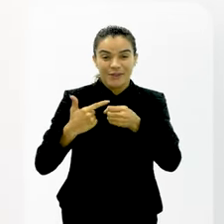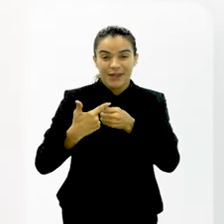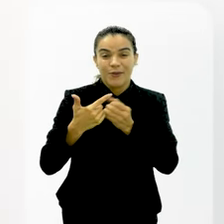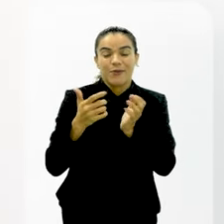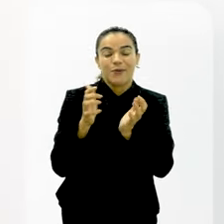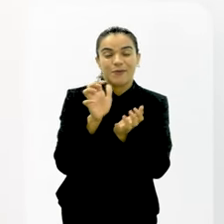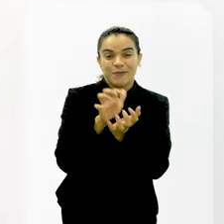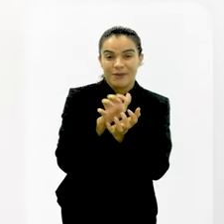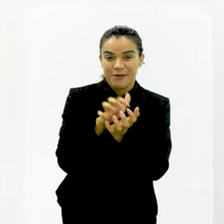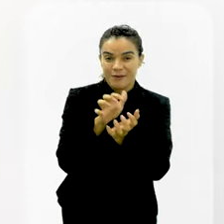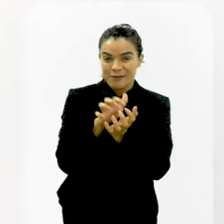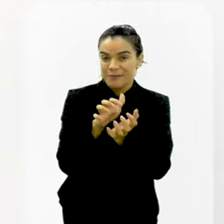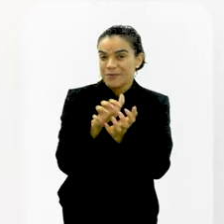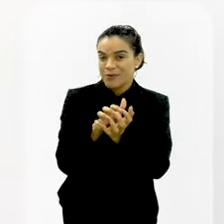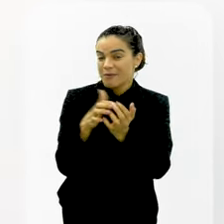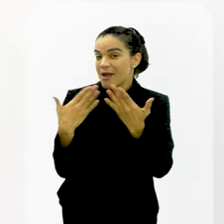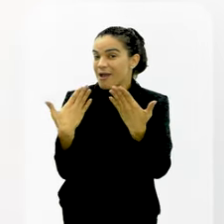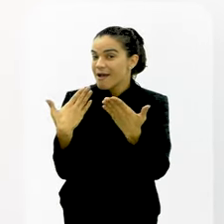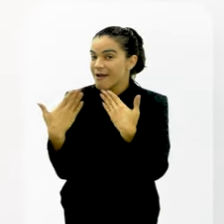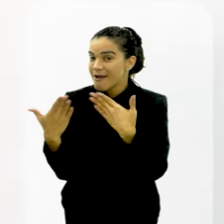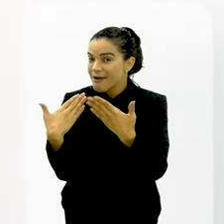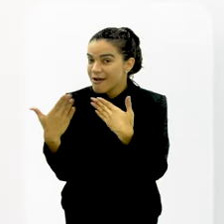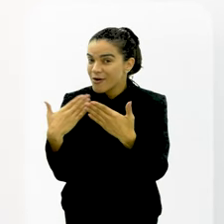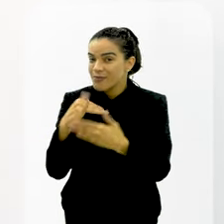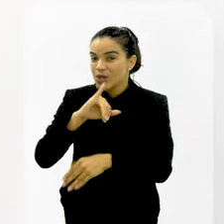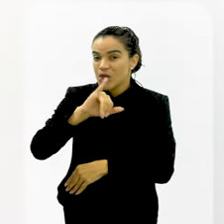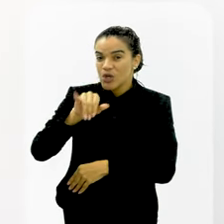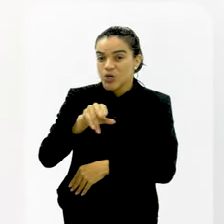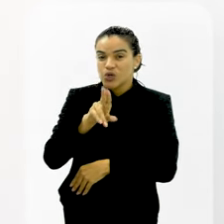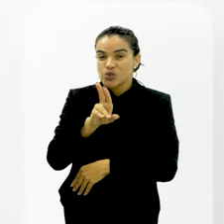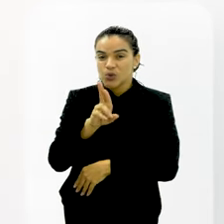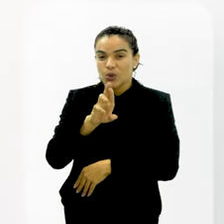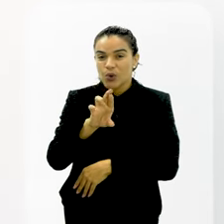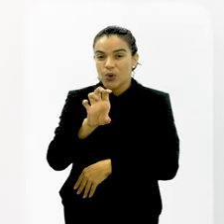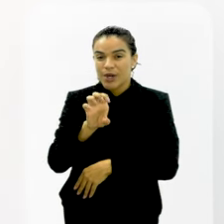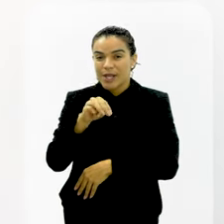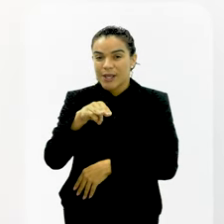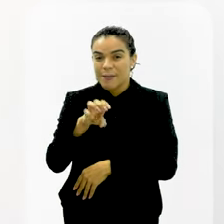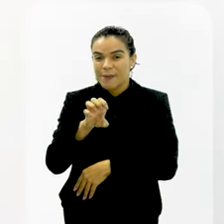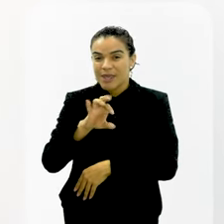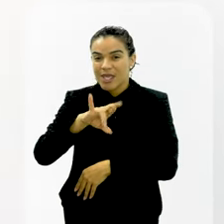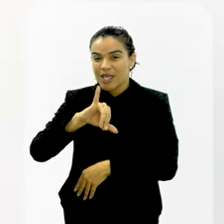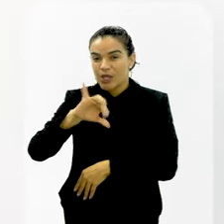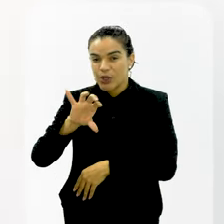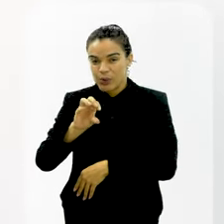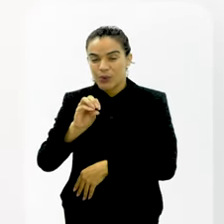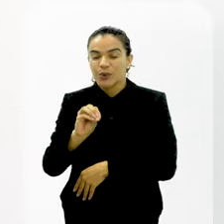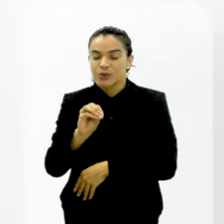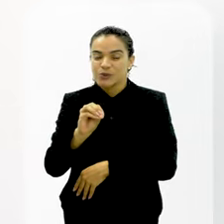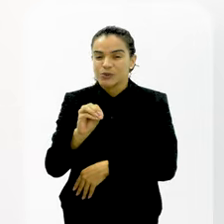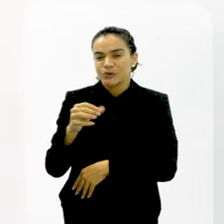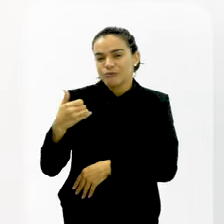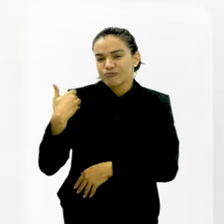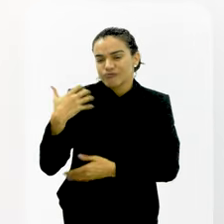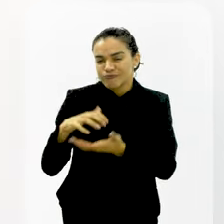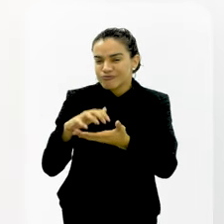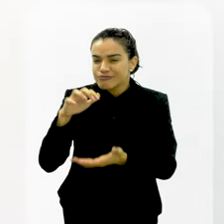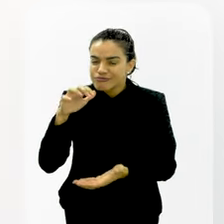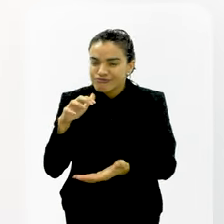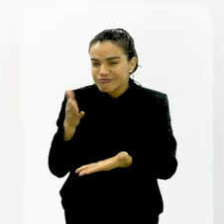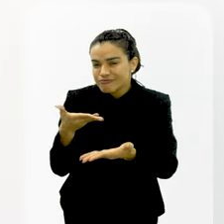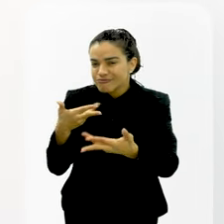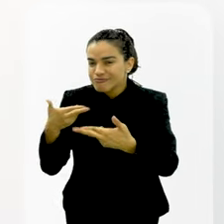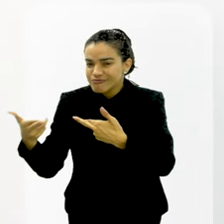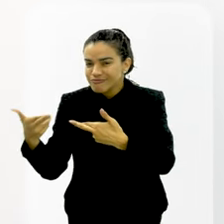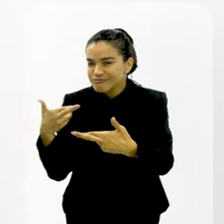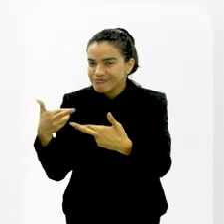para o Pernambuco, para que a gente possa conversar com os jurimeiros, né? Para que a gente possa conversar com os mais velhos. É sempre